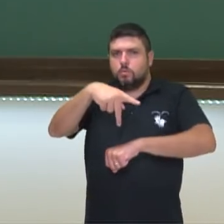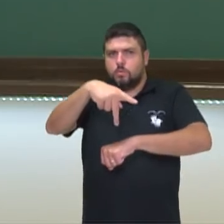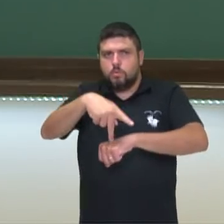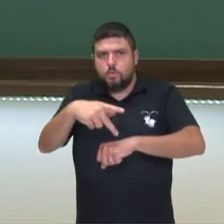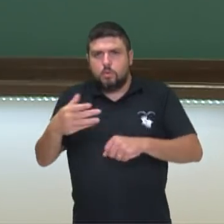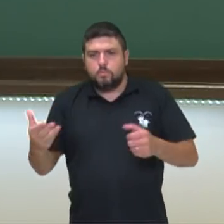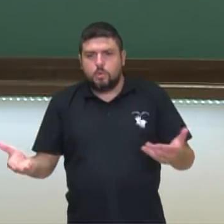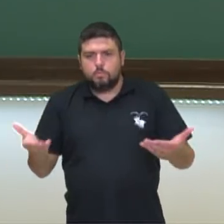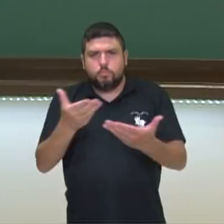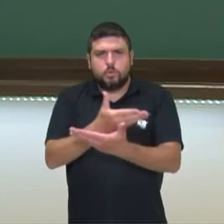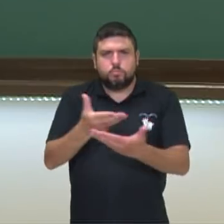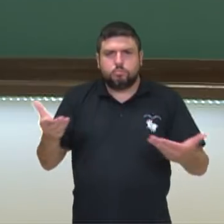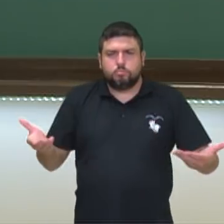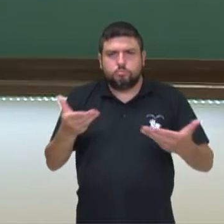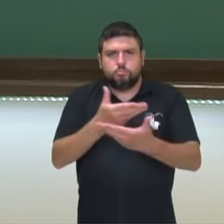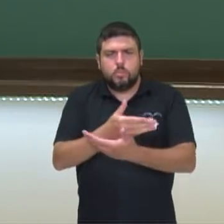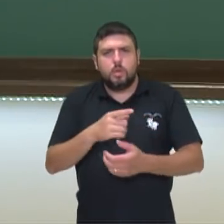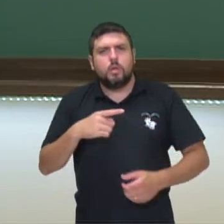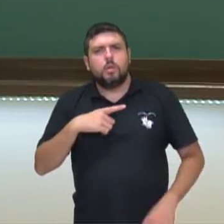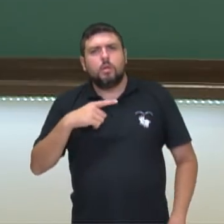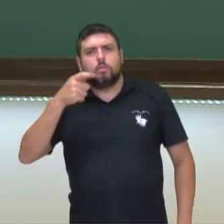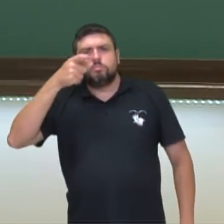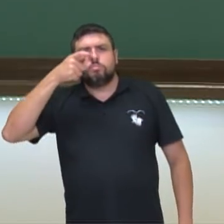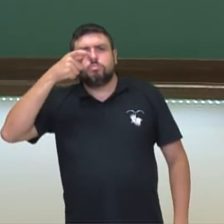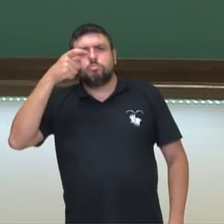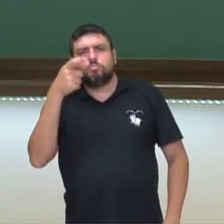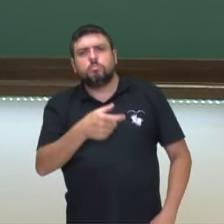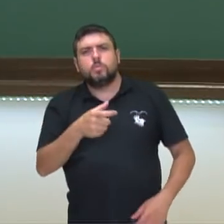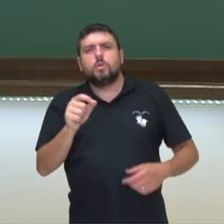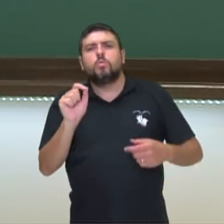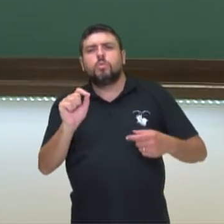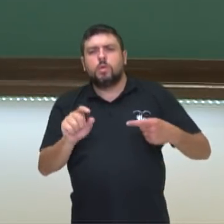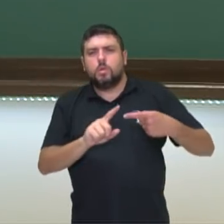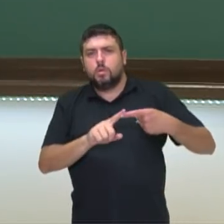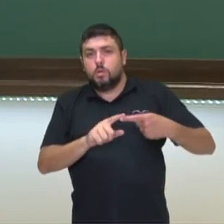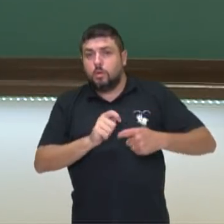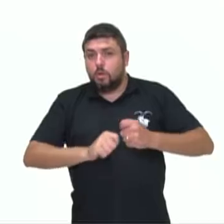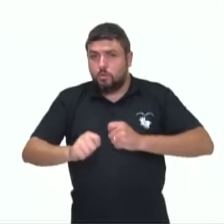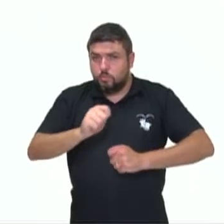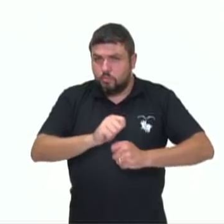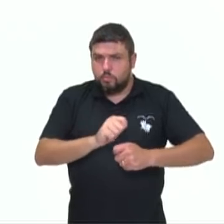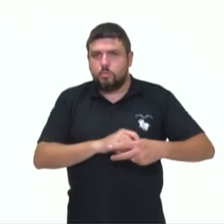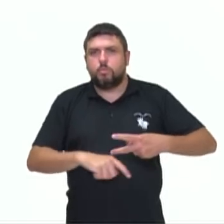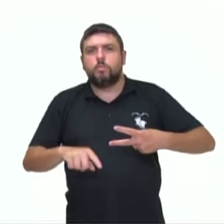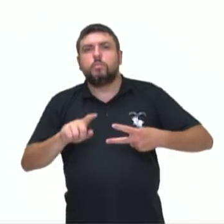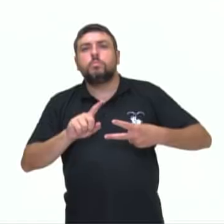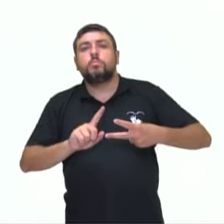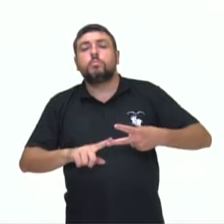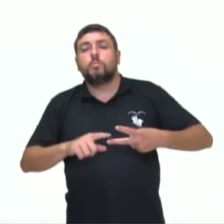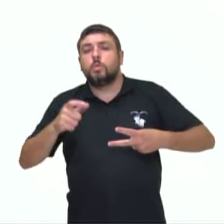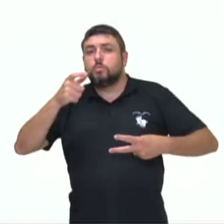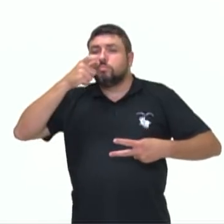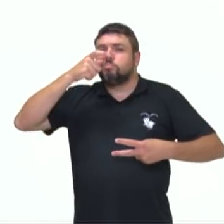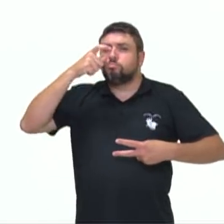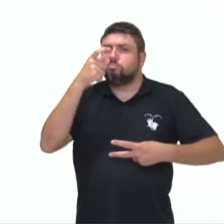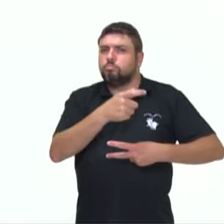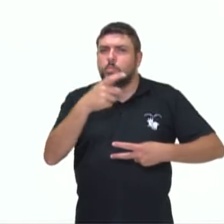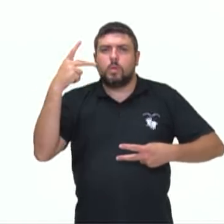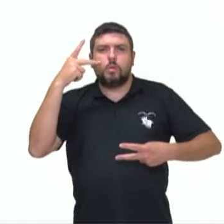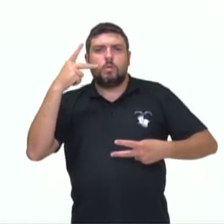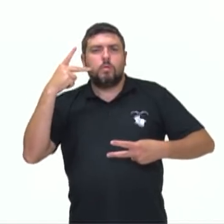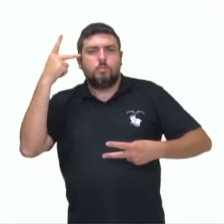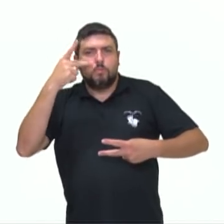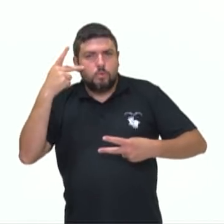em variados interesses. Sejam esses interesses econômicos, sejam interesses políticos e sociais,